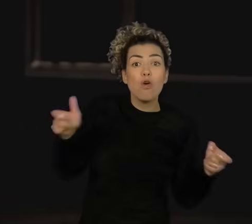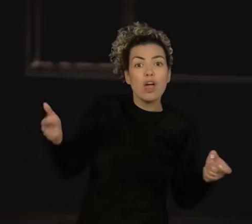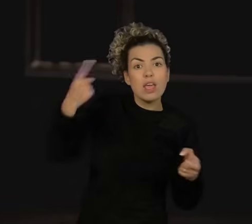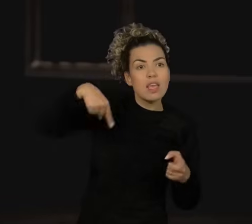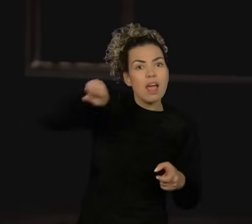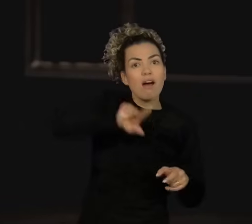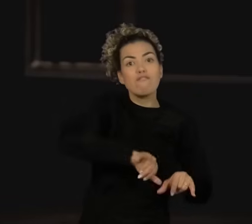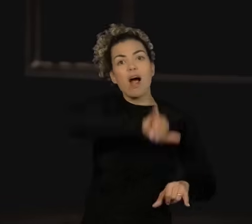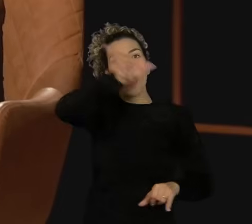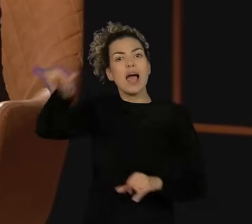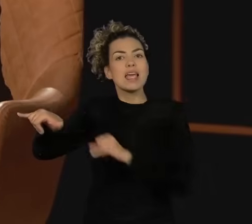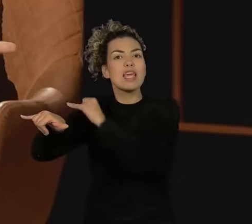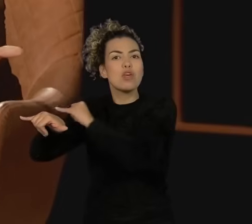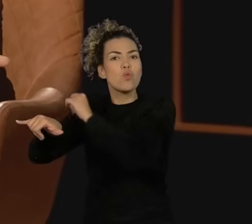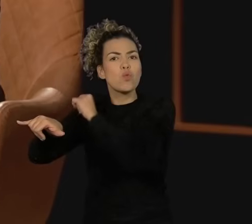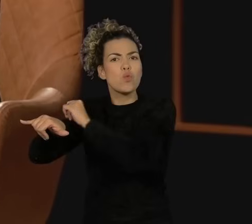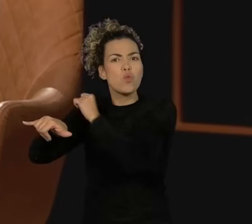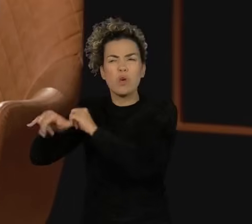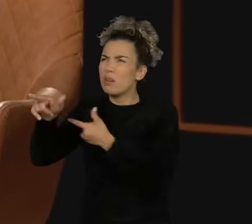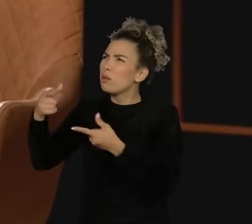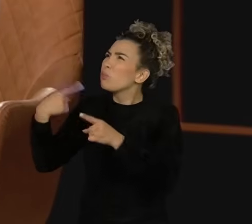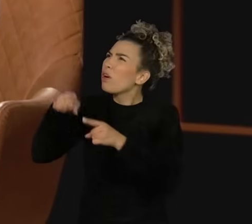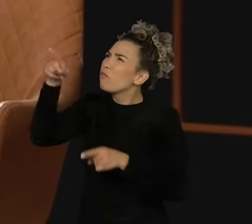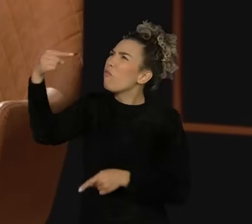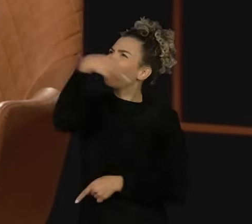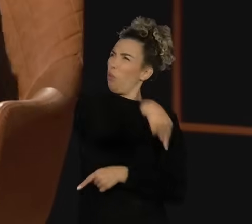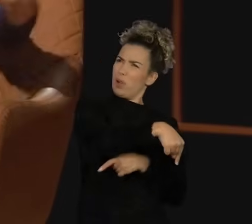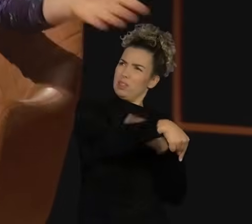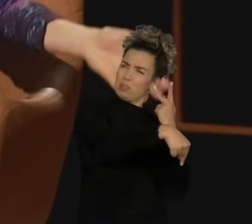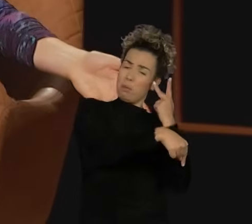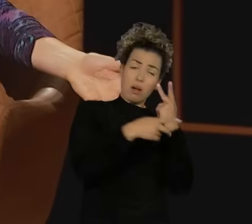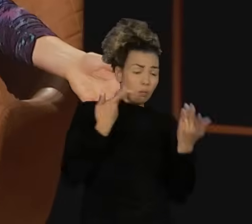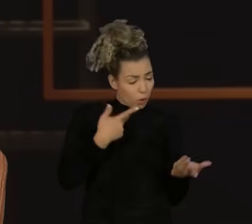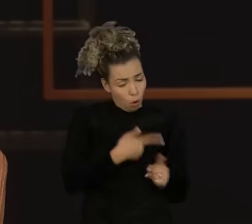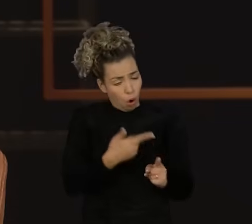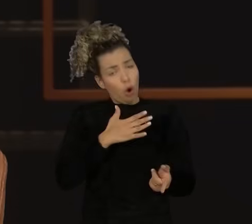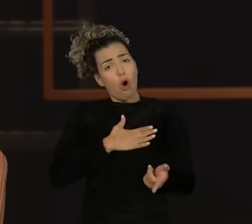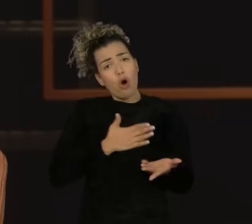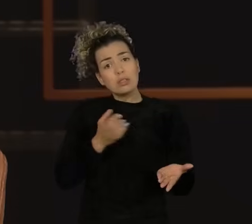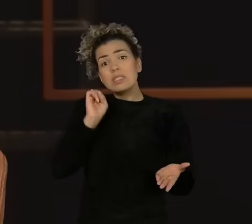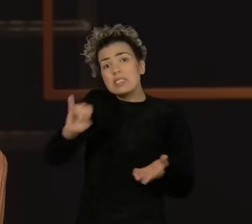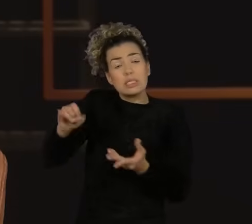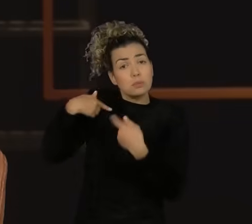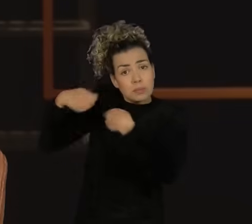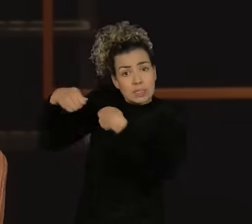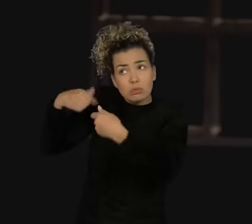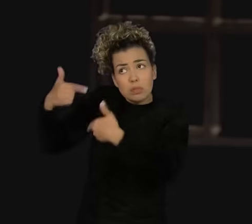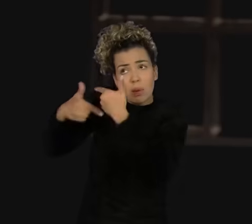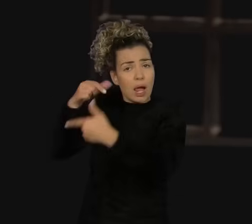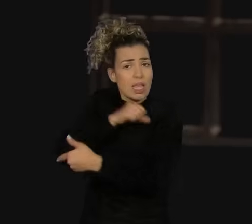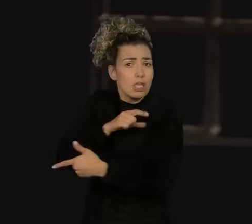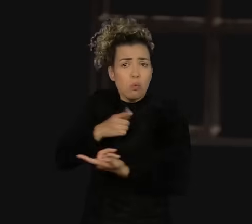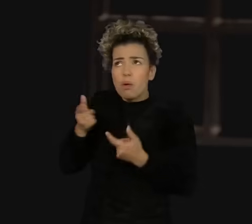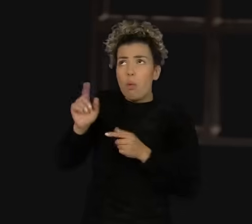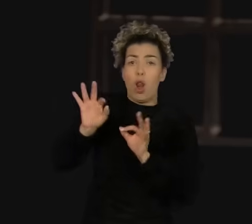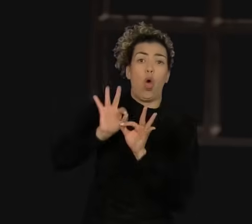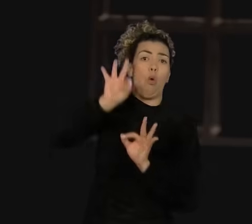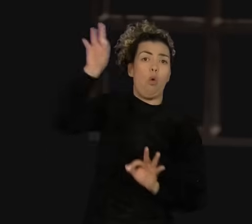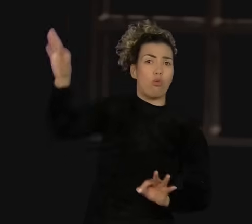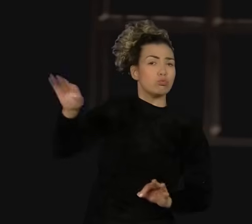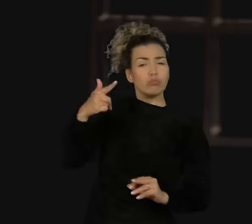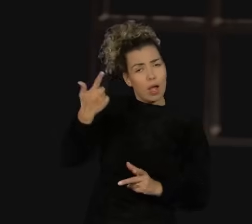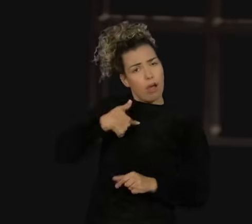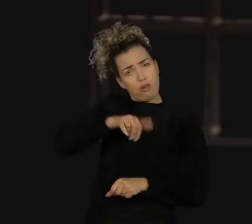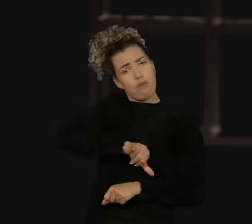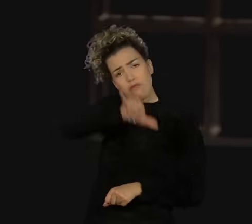indo para o Rio. E falava, mas por que você está vindo para São Paulo? Eu falei, porque eu gosto. E se eu tiver que trabalhar no Rio, não é longe, eu vou para lá. E aí